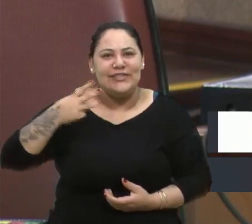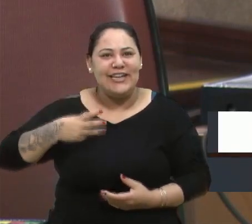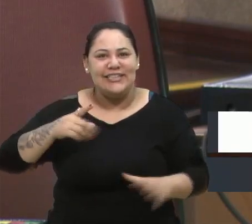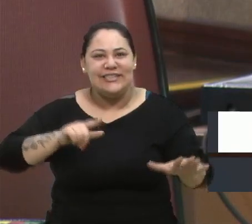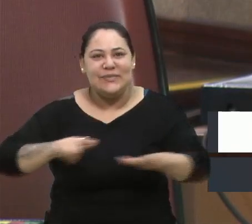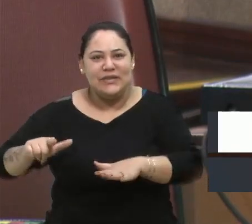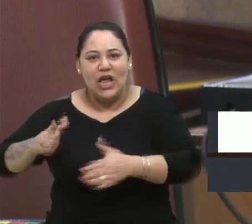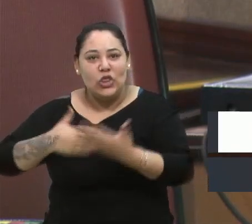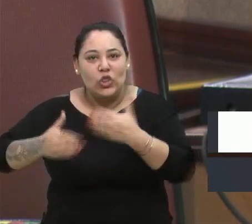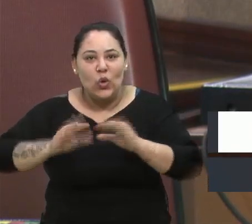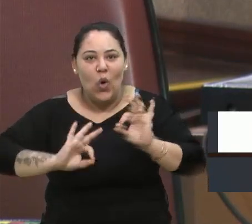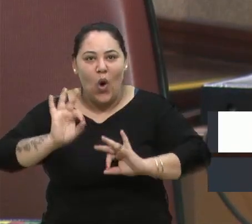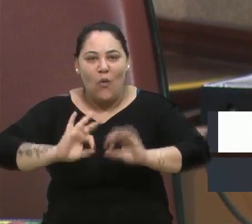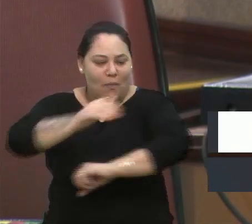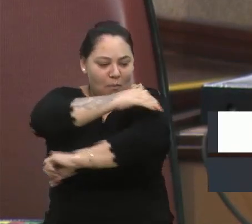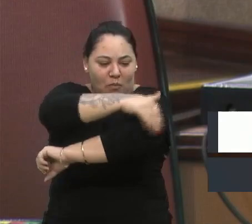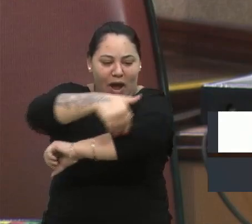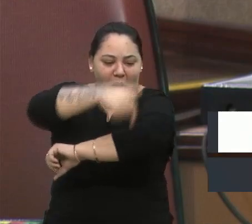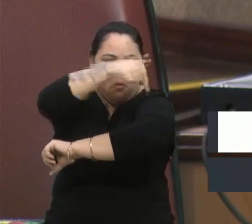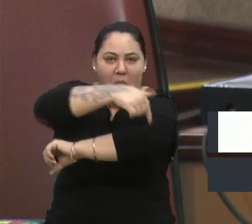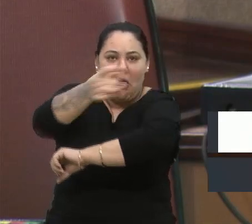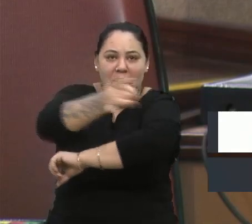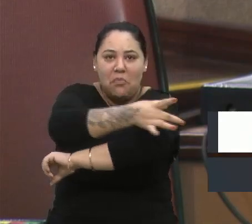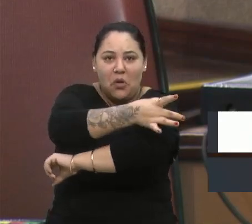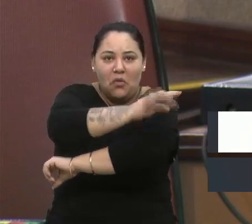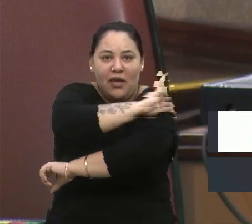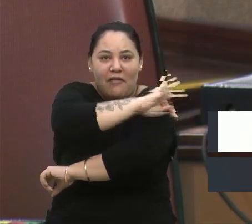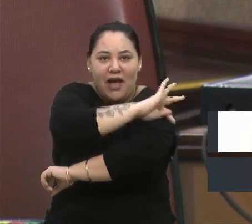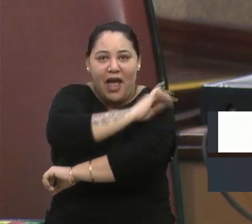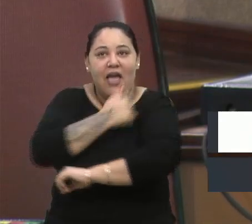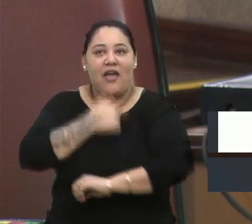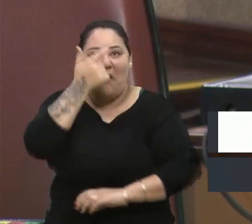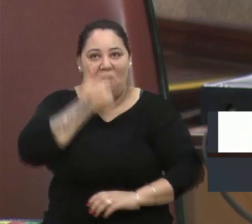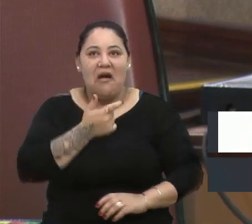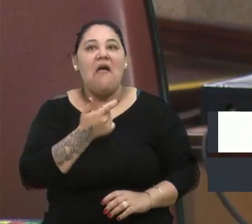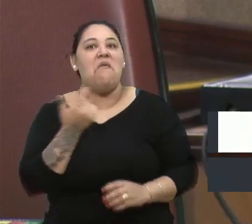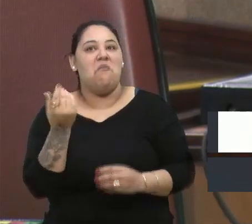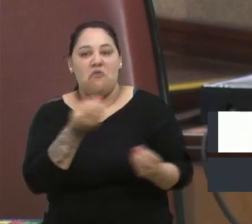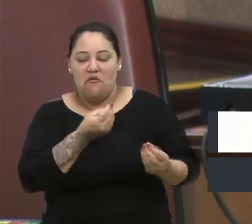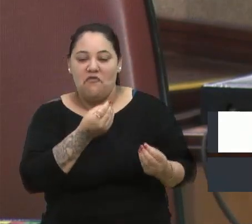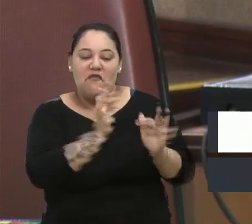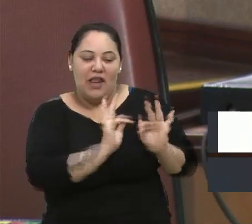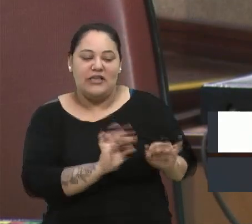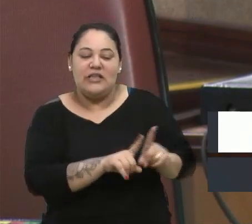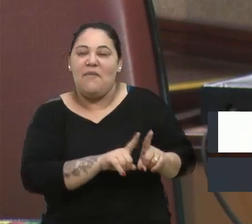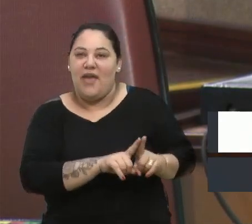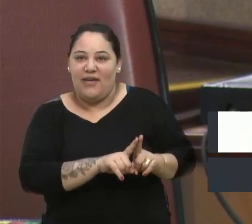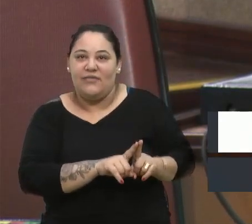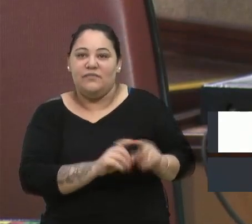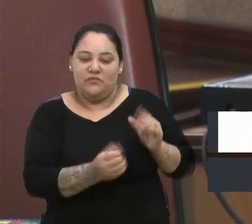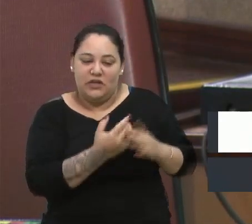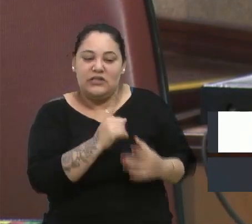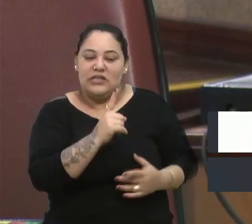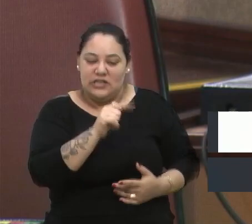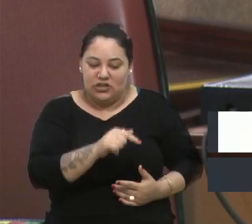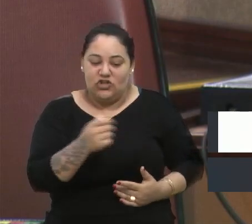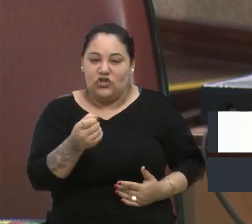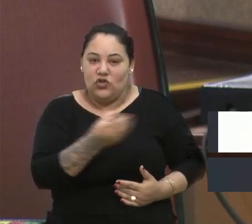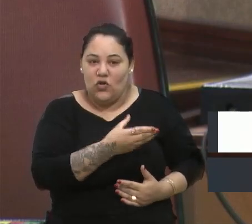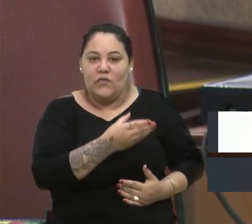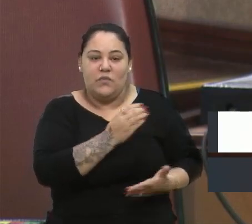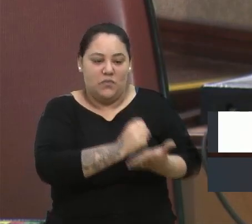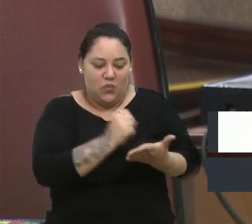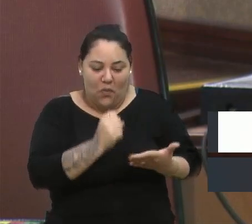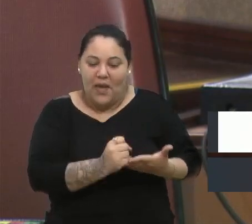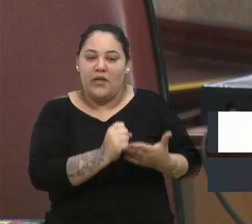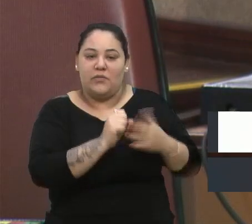arrumado, aquela esquina ali, construída a farmácia, e a gente fica muito feliz com a geração de empregos. Então, 17 novos empregos, e dizer que